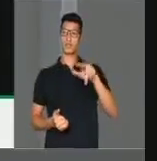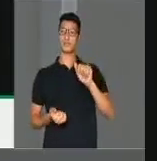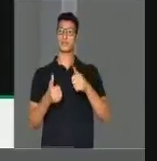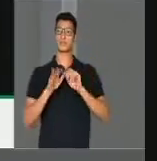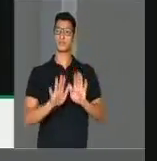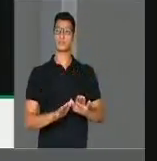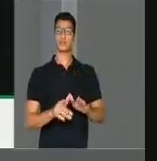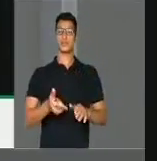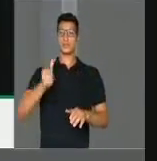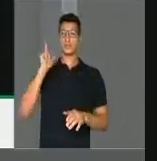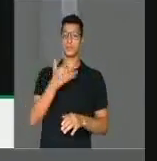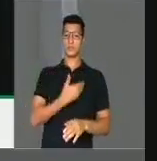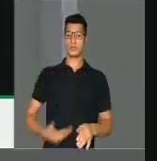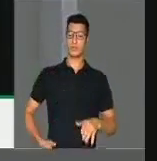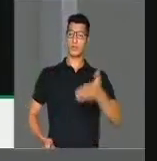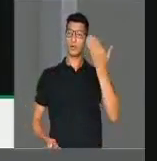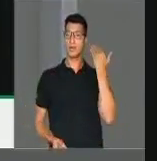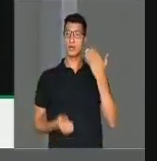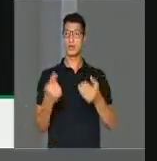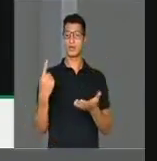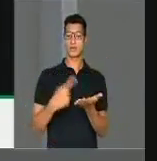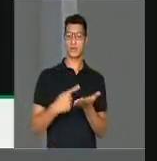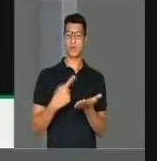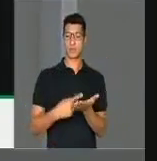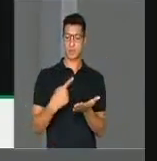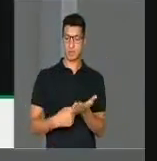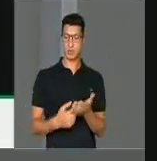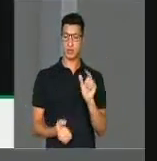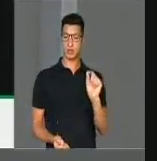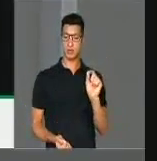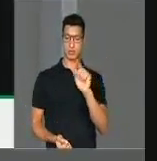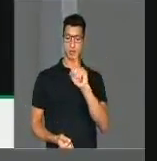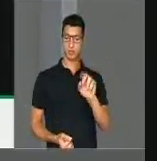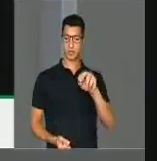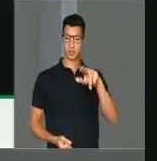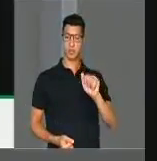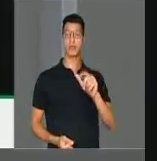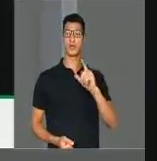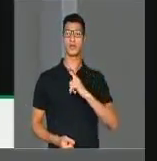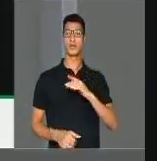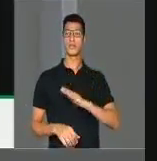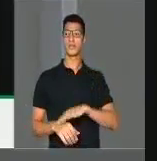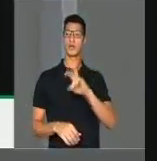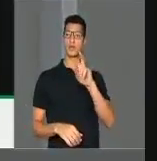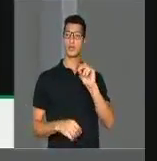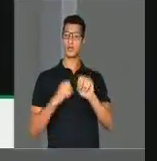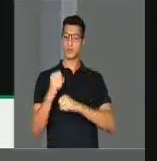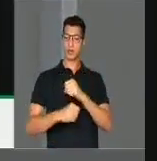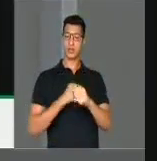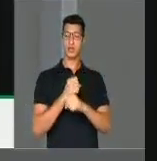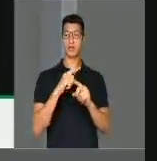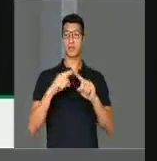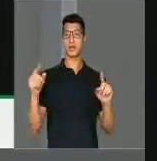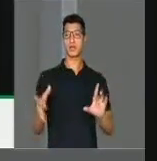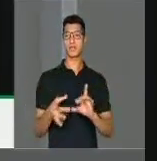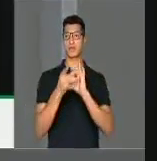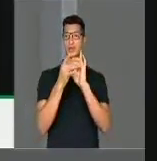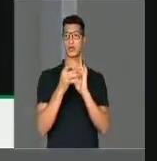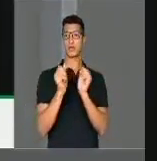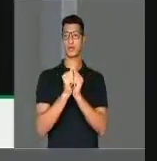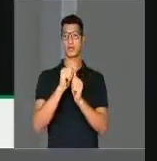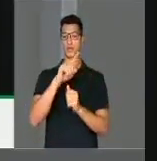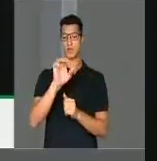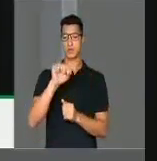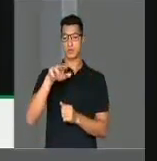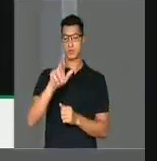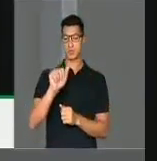Manaus, ficou anteriormente no governo passado pactuado, né, que a Zona Norte iria ter mais 50 anos, mas se criaria